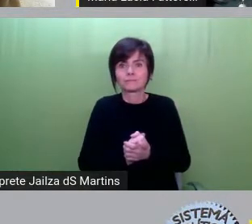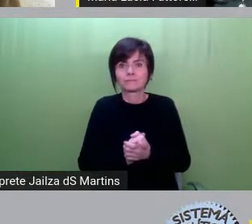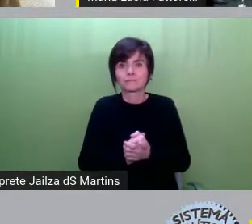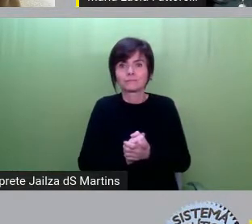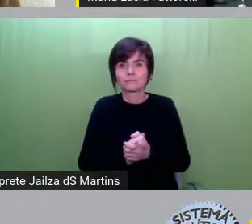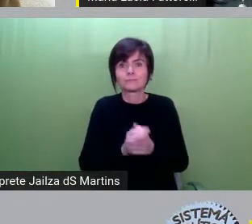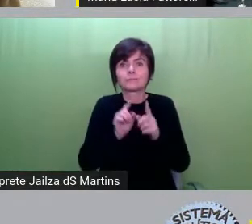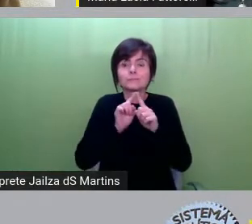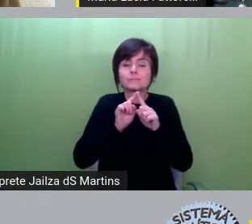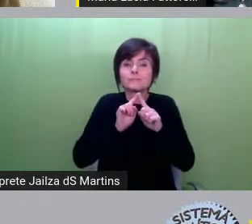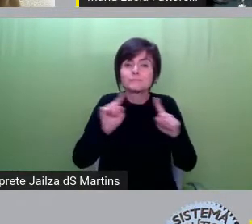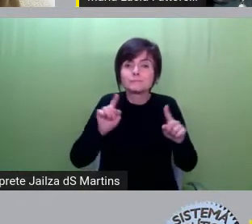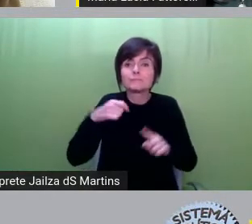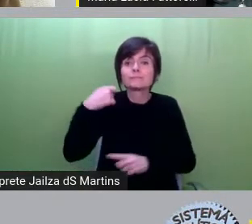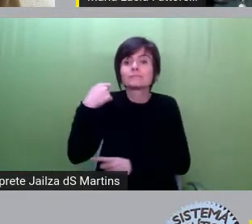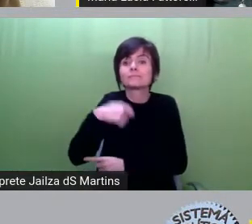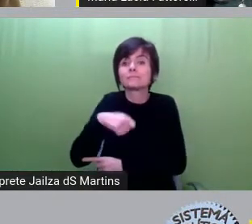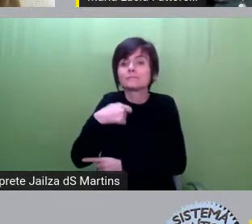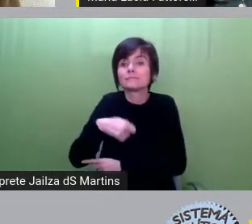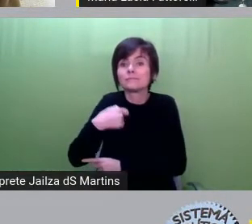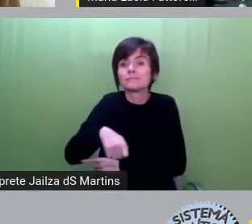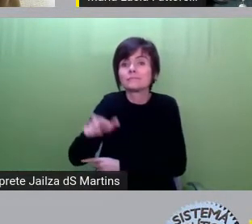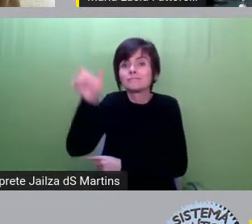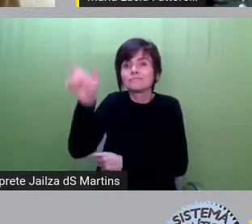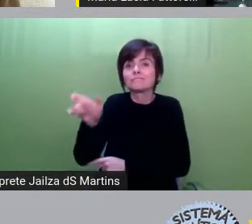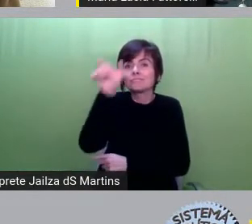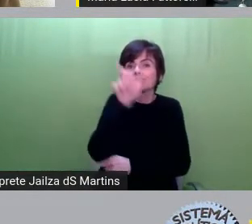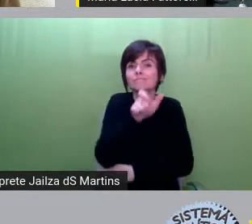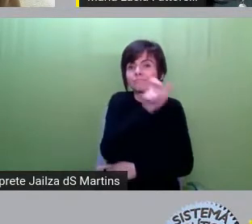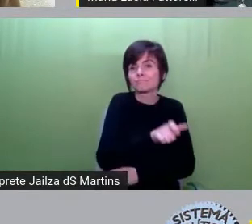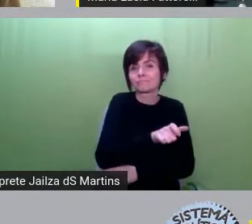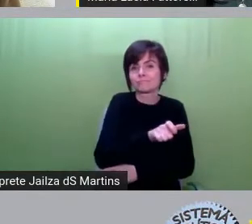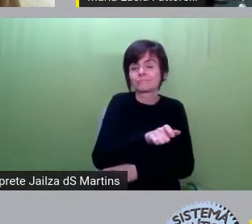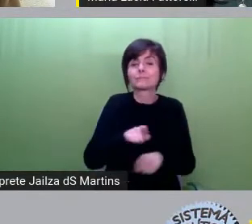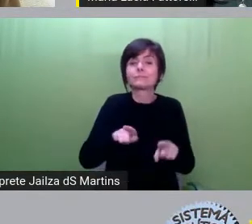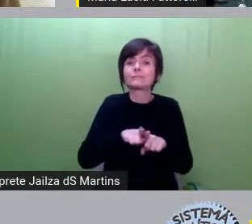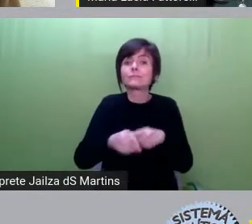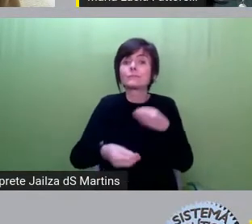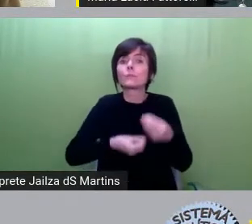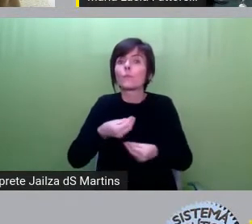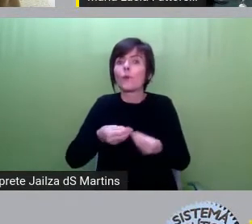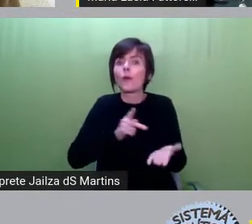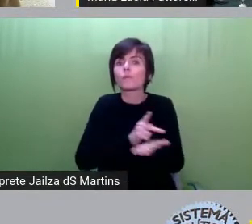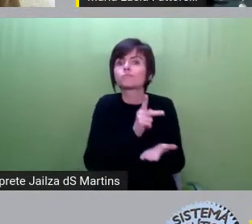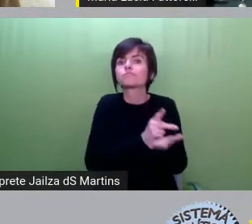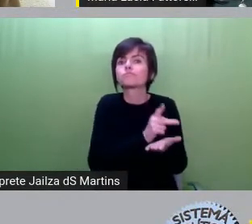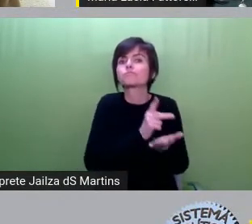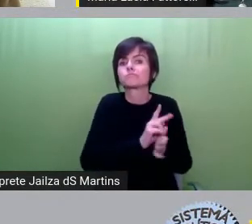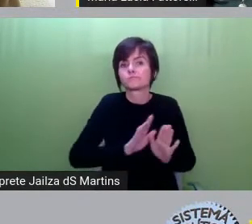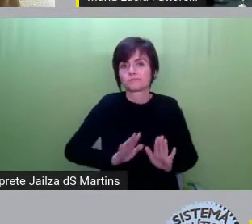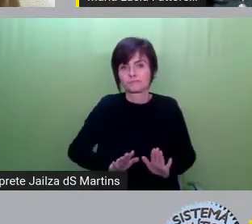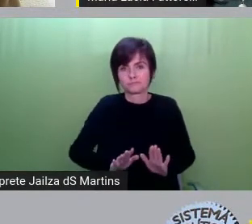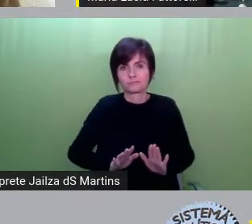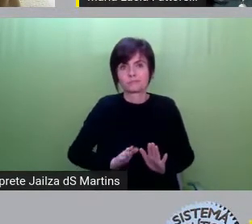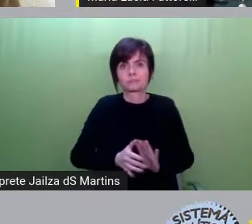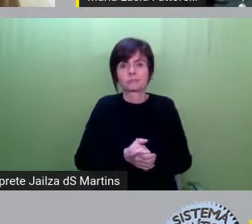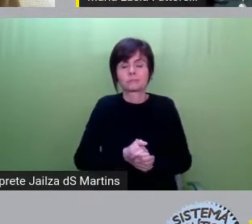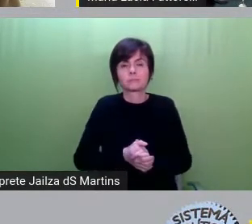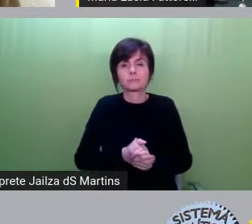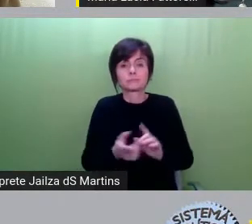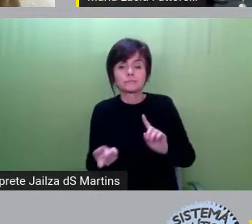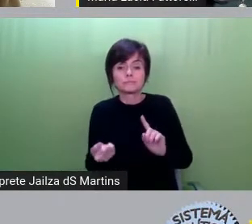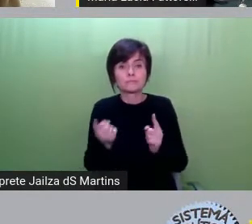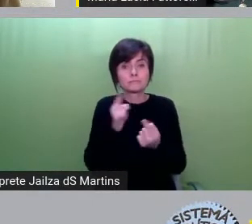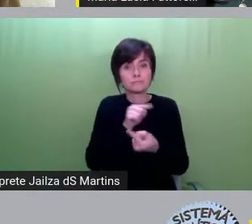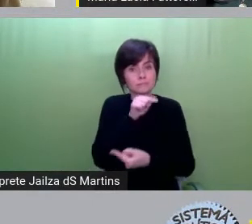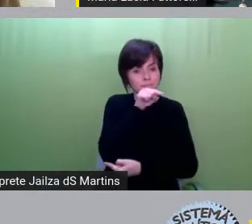mas as necessidades do consumidor e as condições de produção. Quando se passa para as